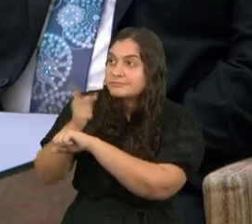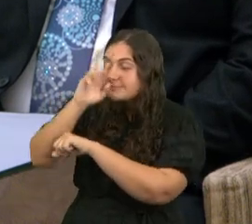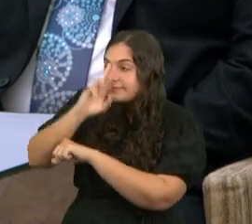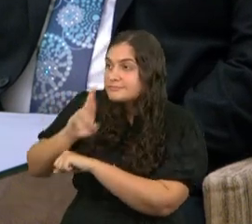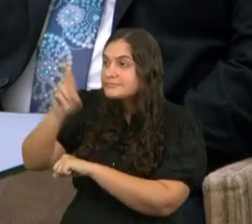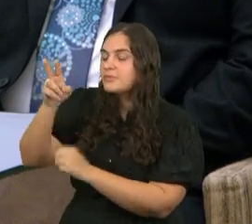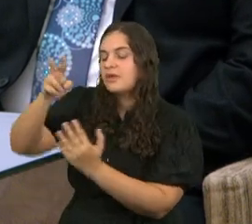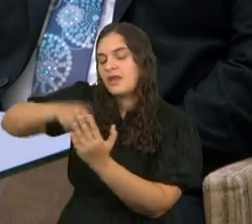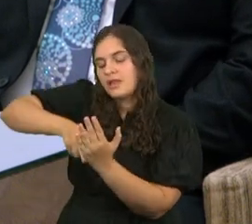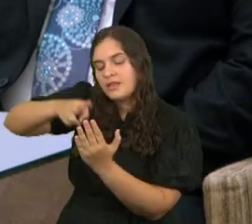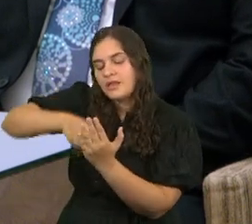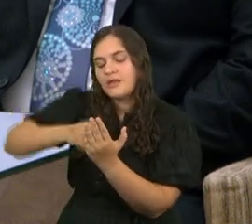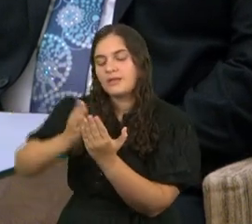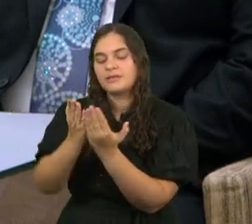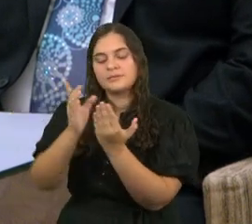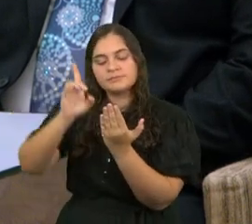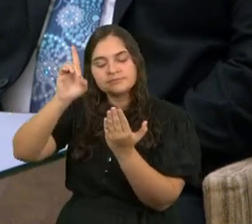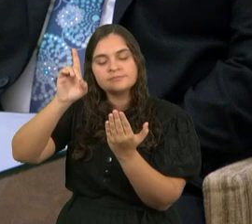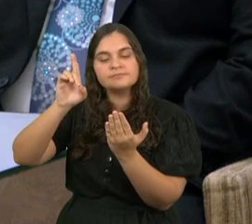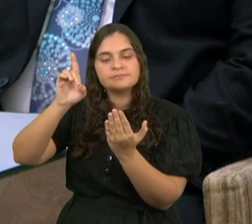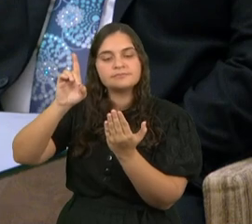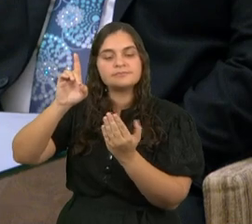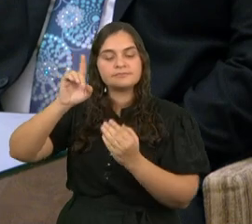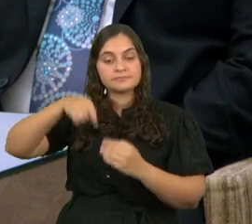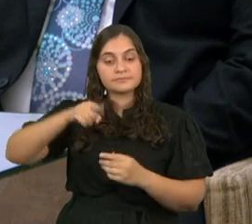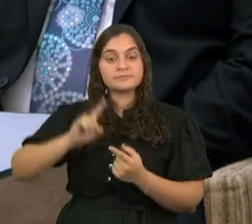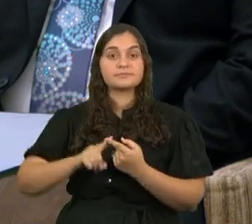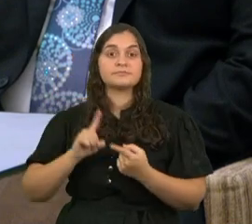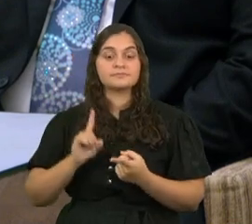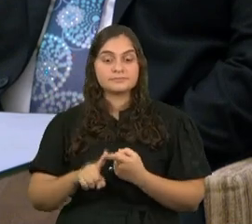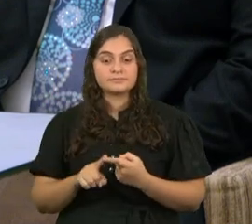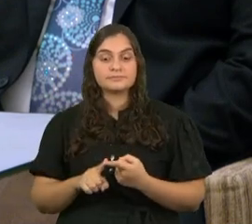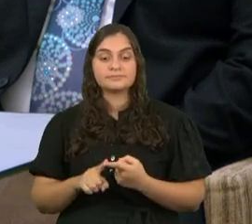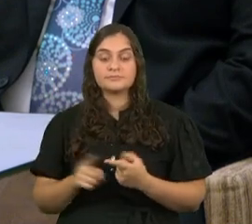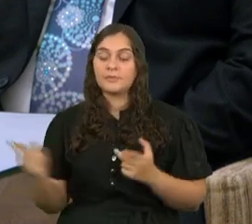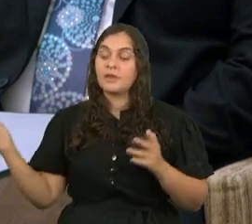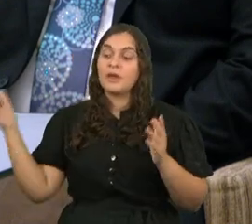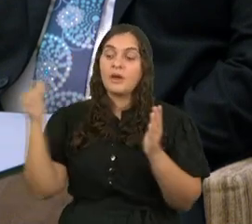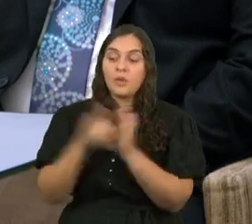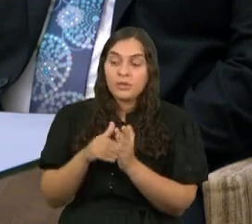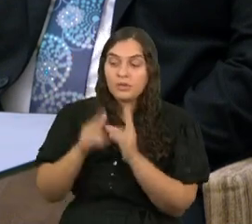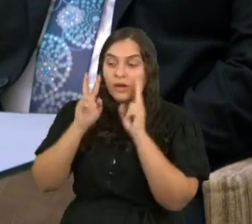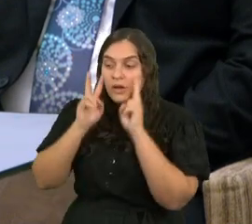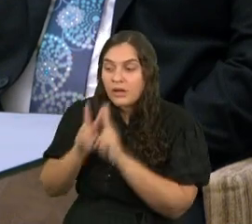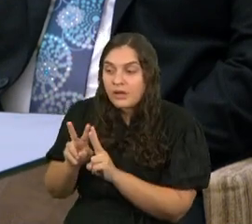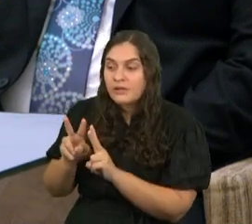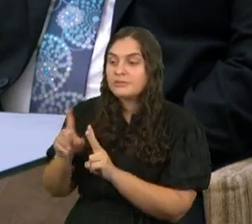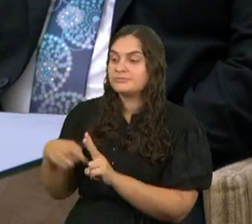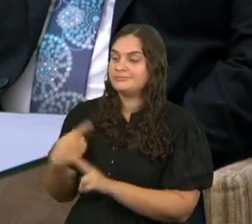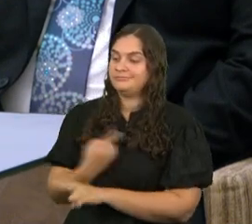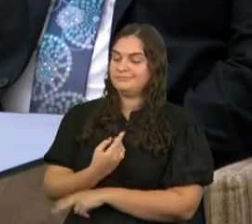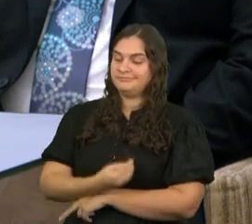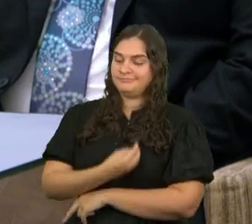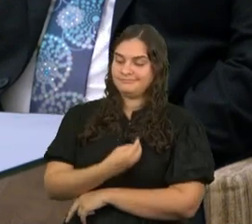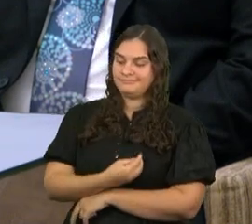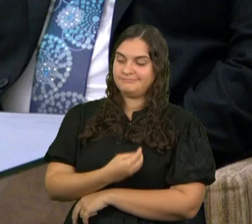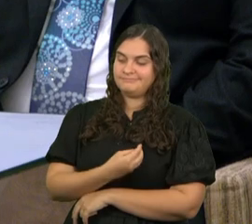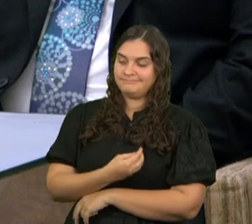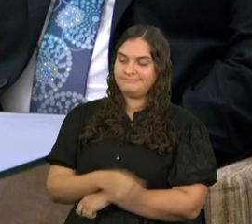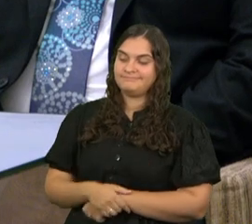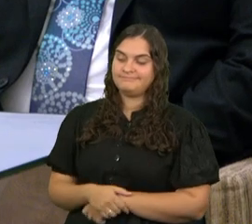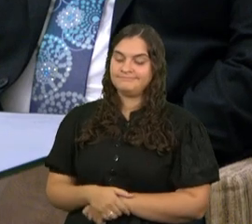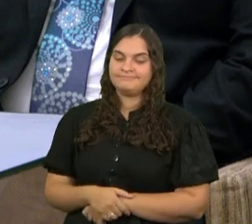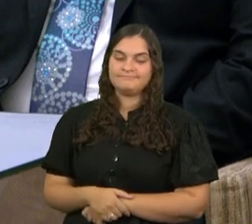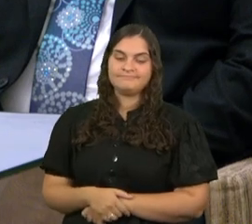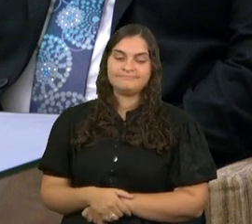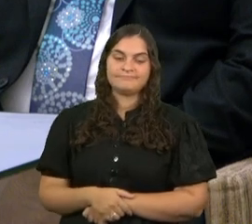sua Bíblia. E essa era também a última imagem que nós víamos no nosso dia. E